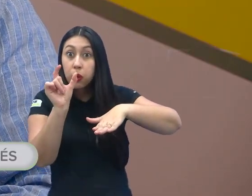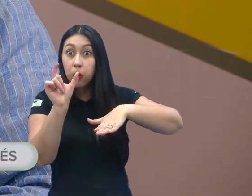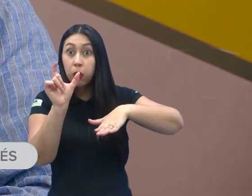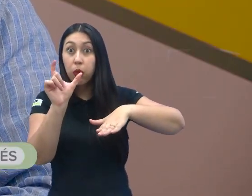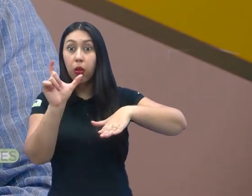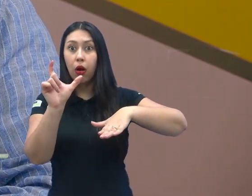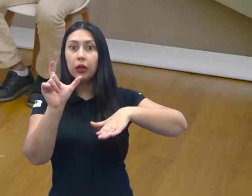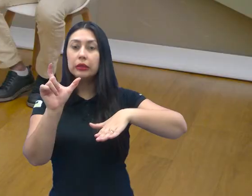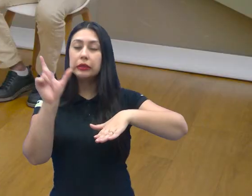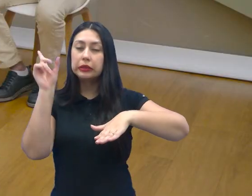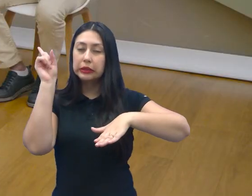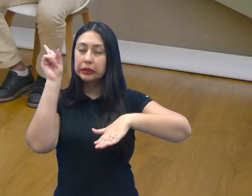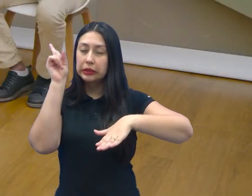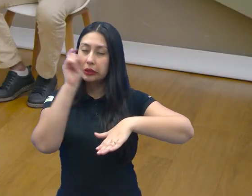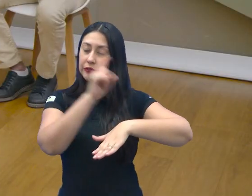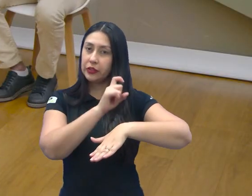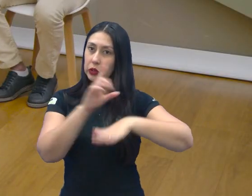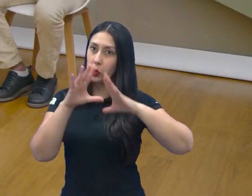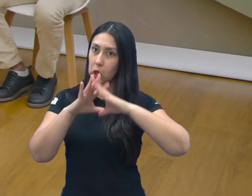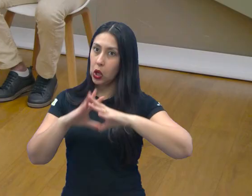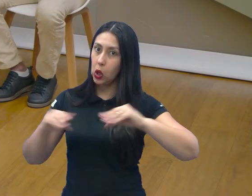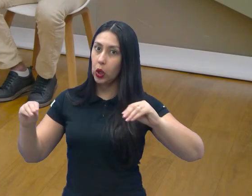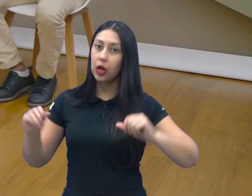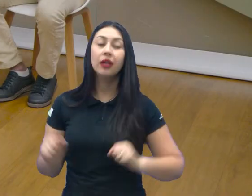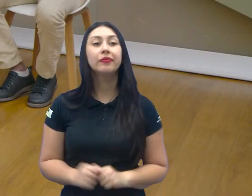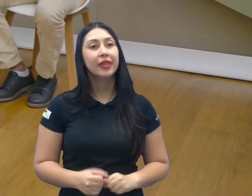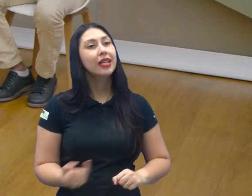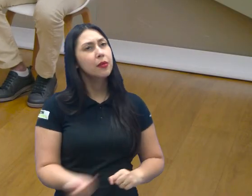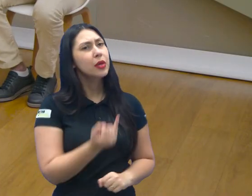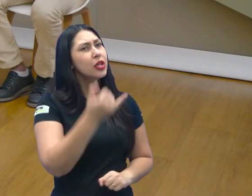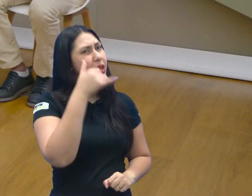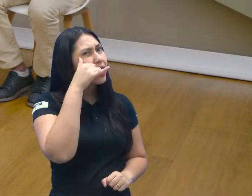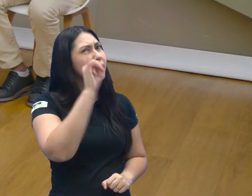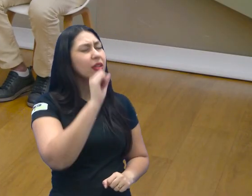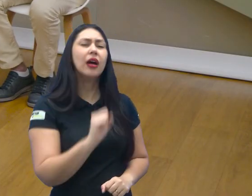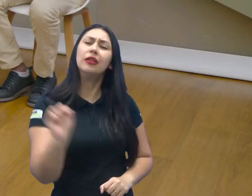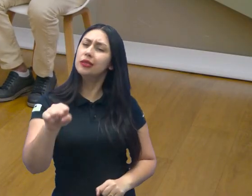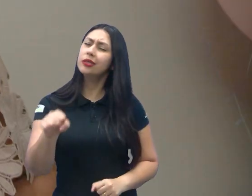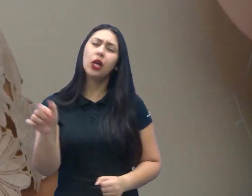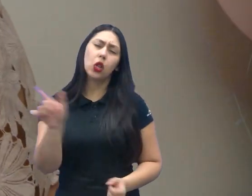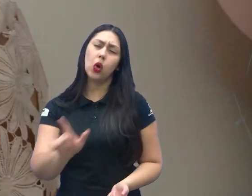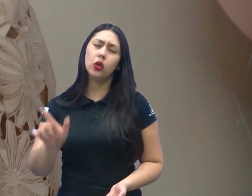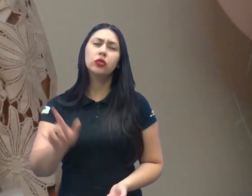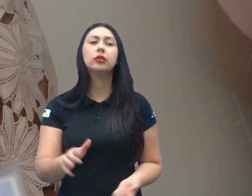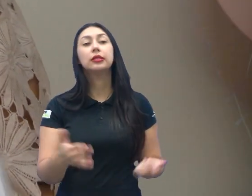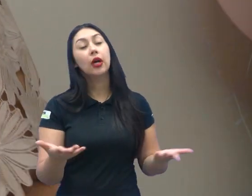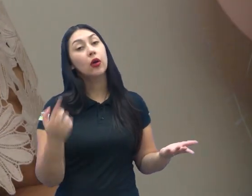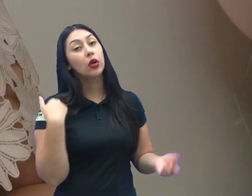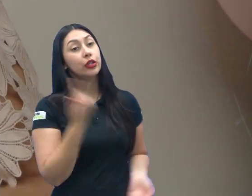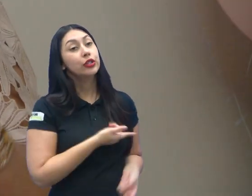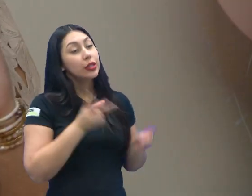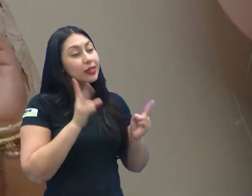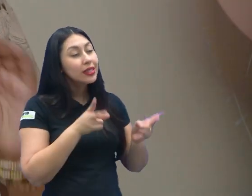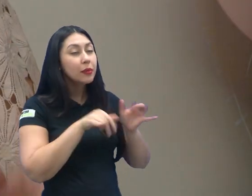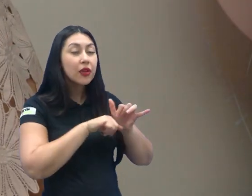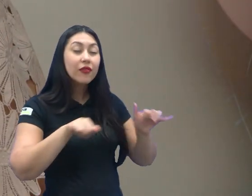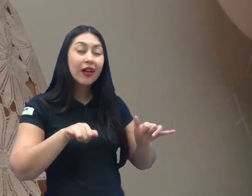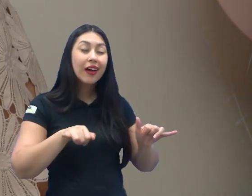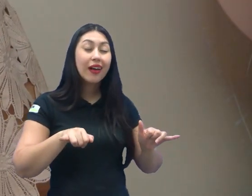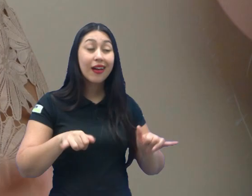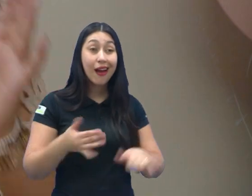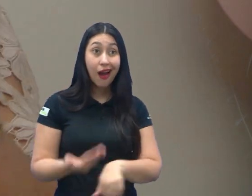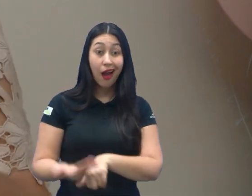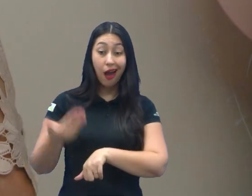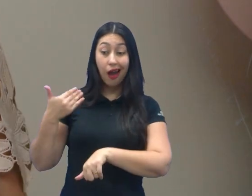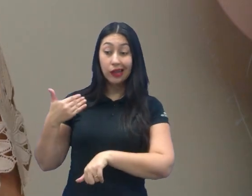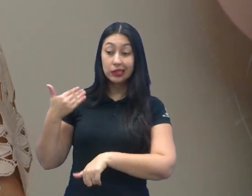muito a fechar. O importante é sempre prevenção, né, Claro, doutor? em qualquer situação. A gente sempre fala aqui no De Bem com Você, prevenir é muito melhor do que